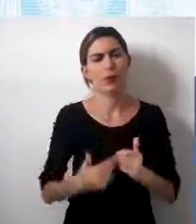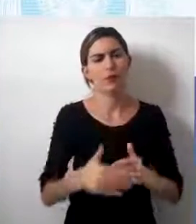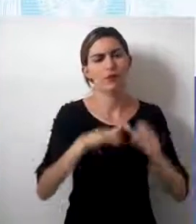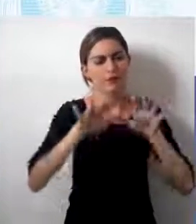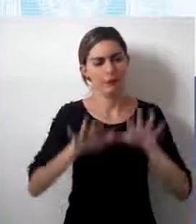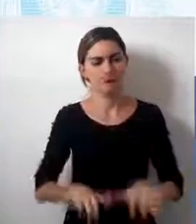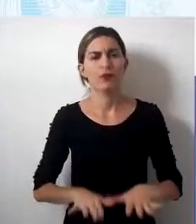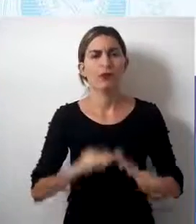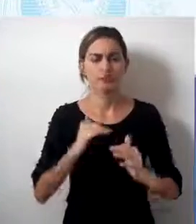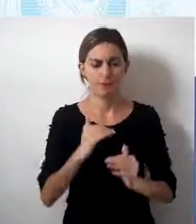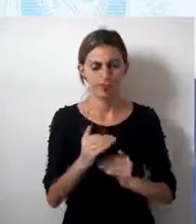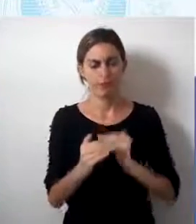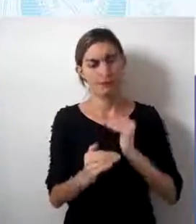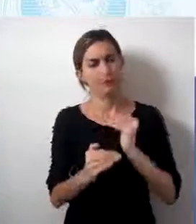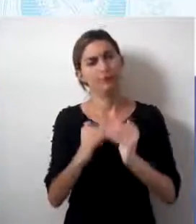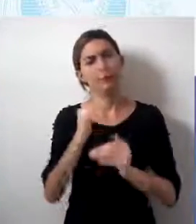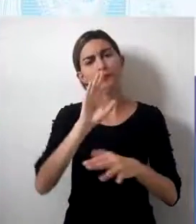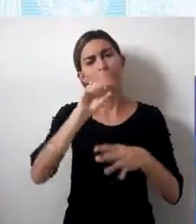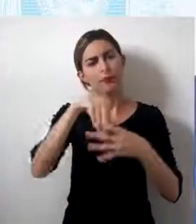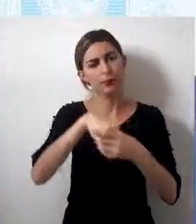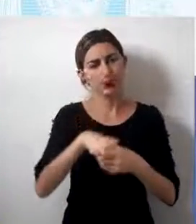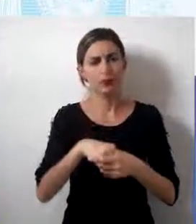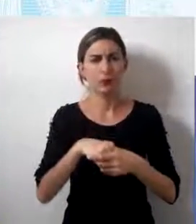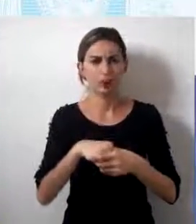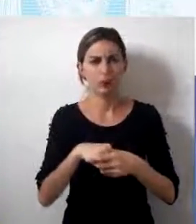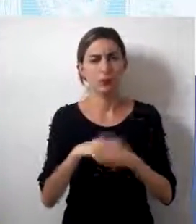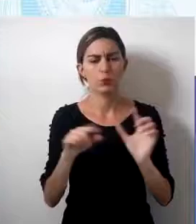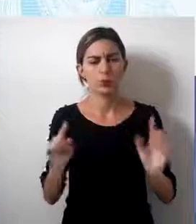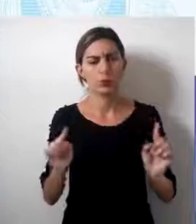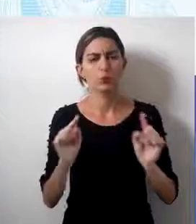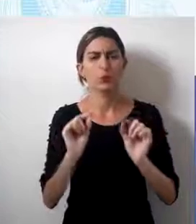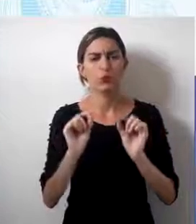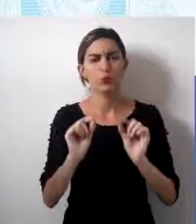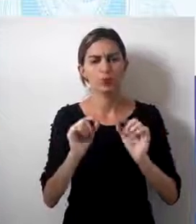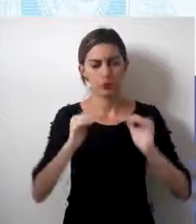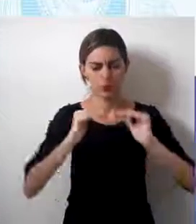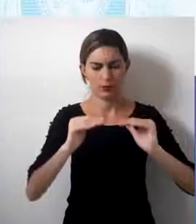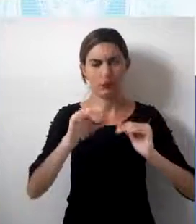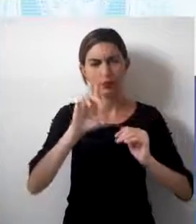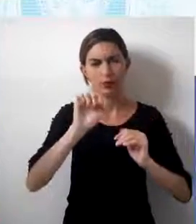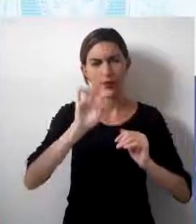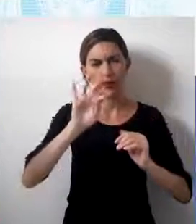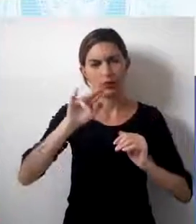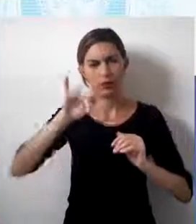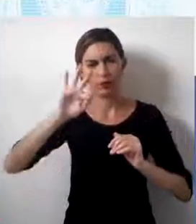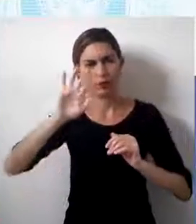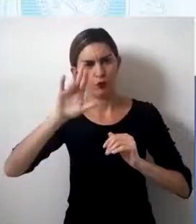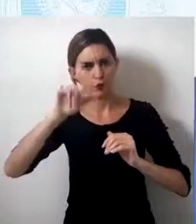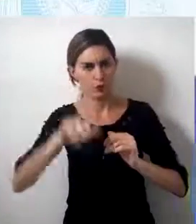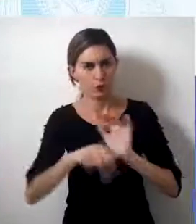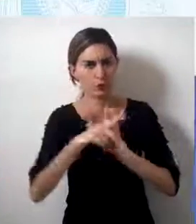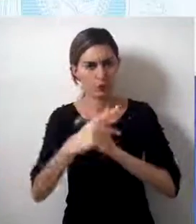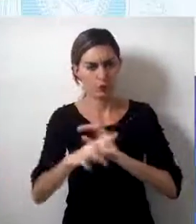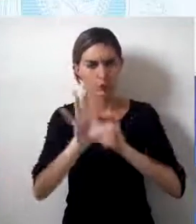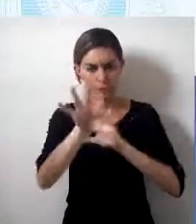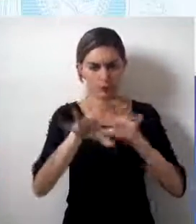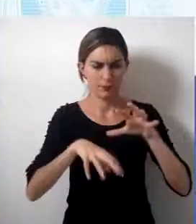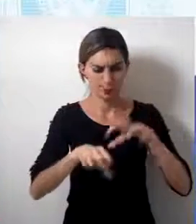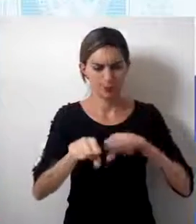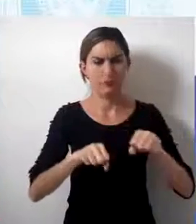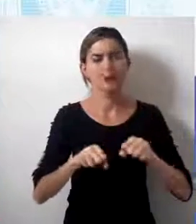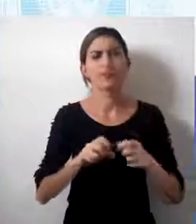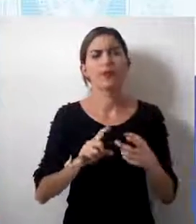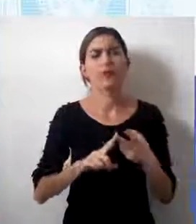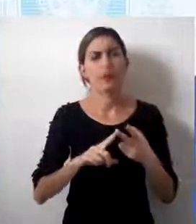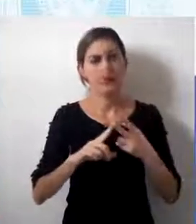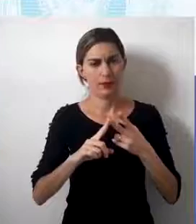se consolidava aos poucos dentro de um tripé, onde você tinha o latifúndio, a própria capitania hereditária já pode